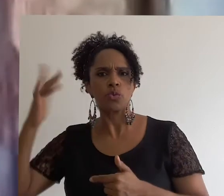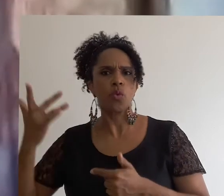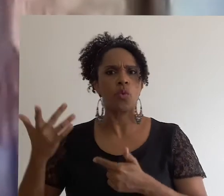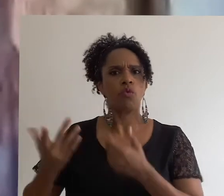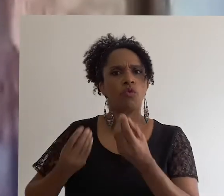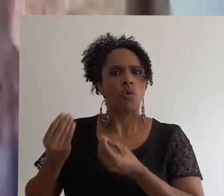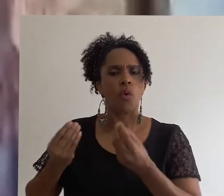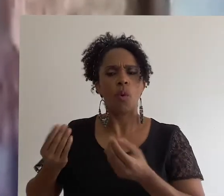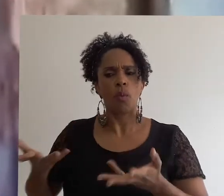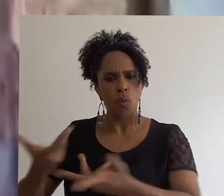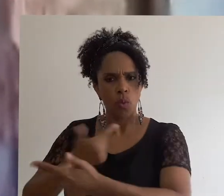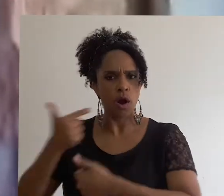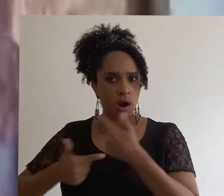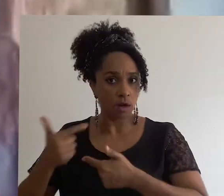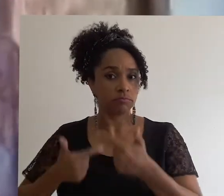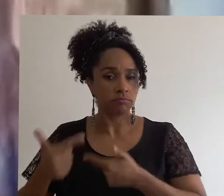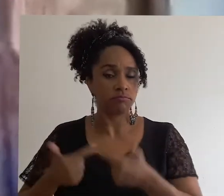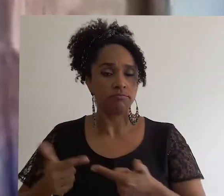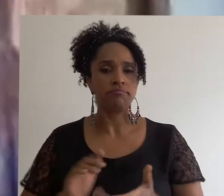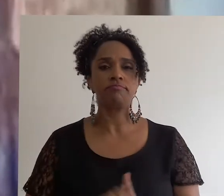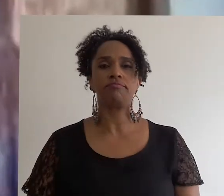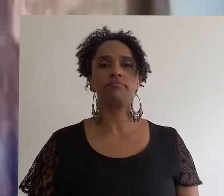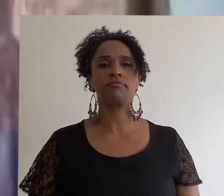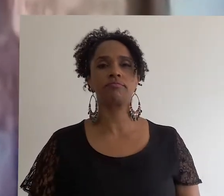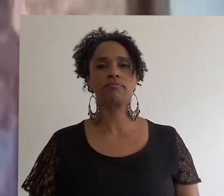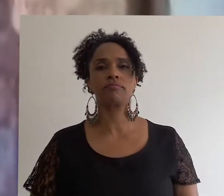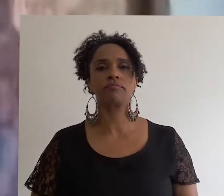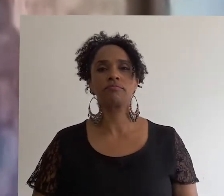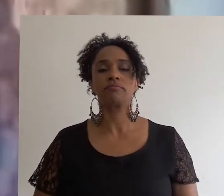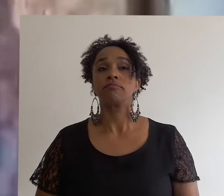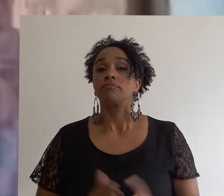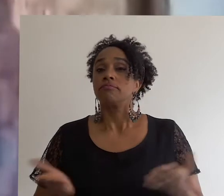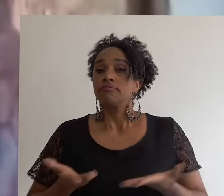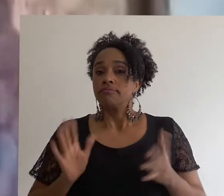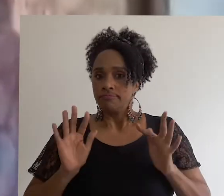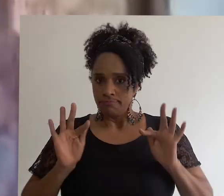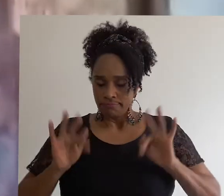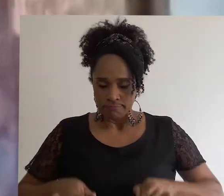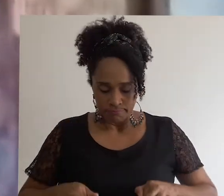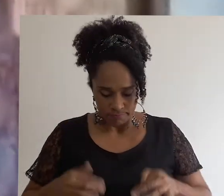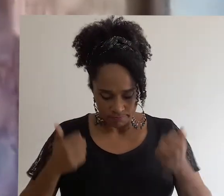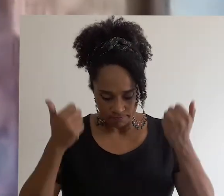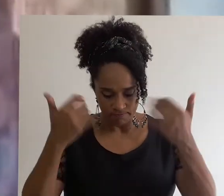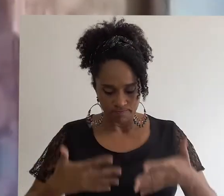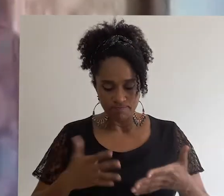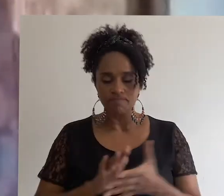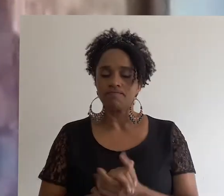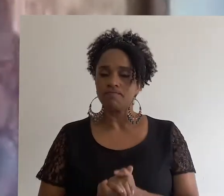suas decisões e ter a melhor qualidade do trabalho desenvolvido. Mas eu finalizo dizendo